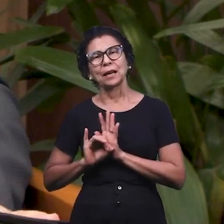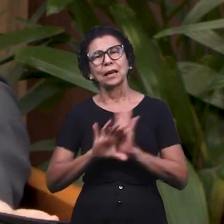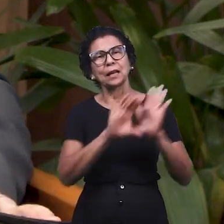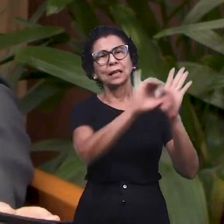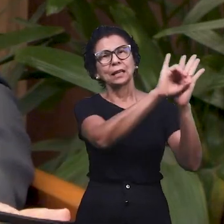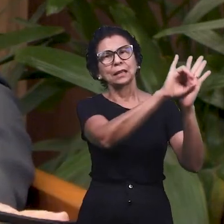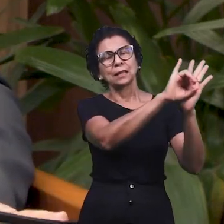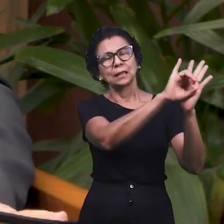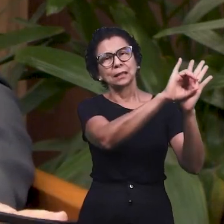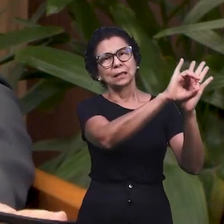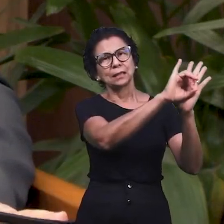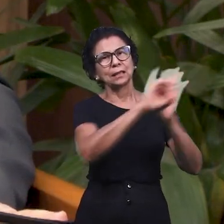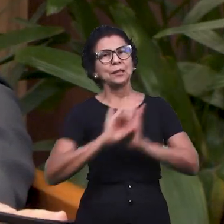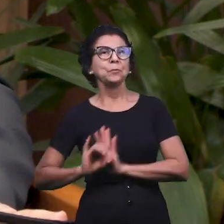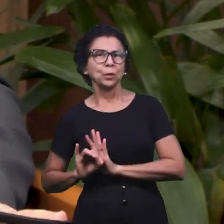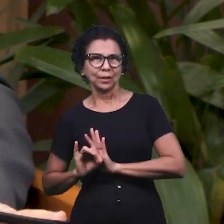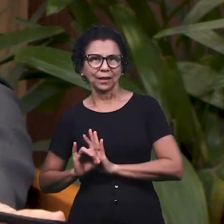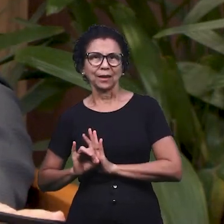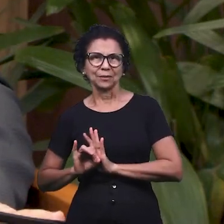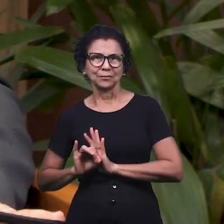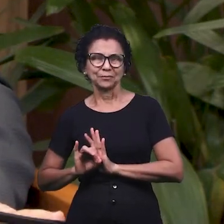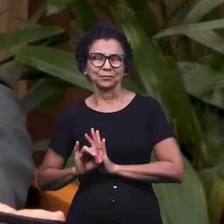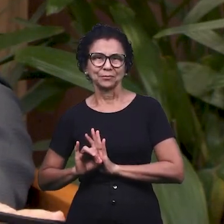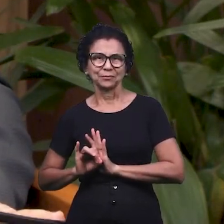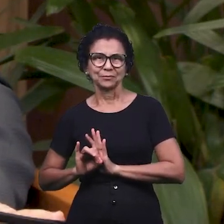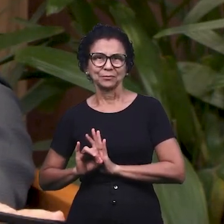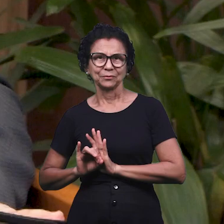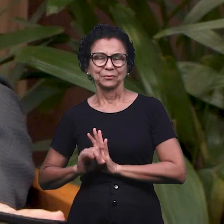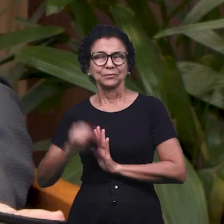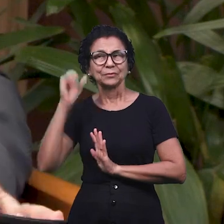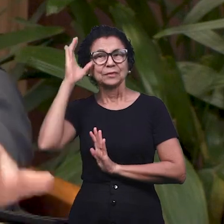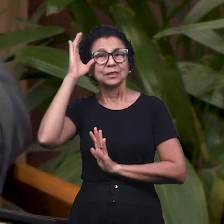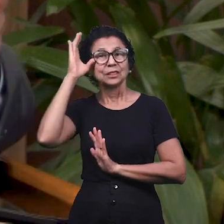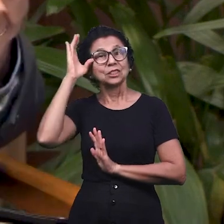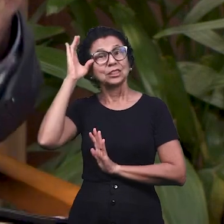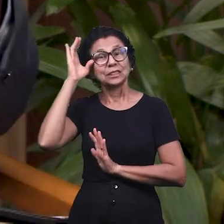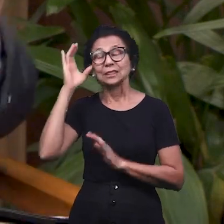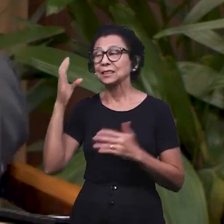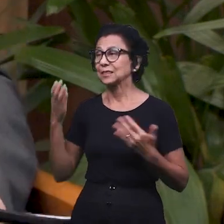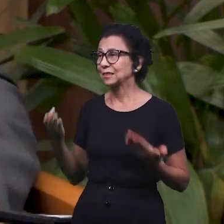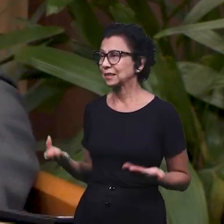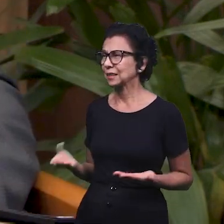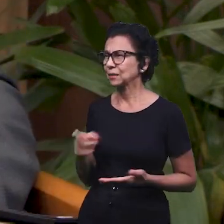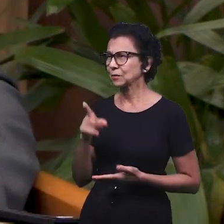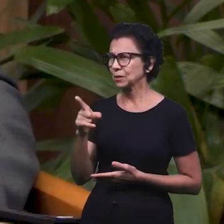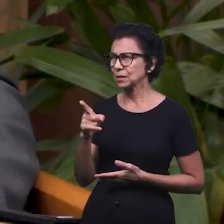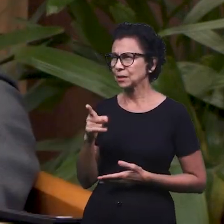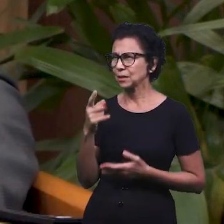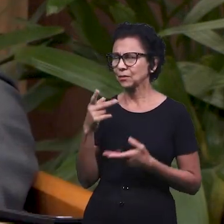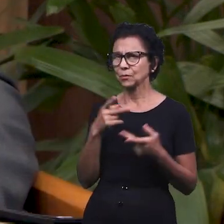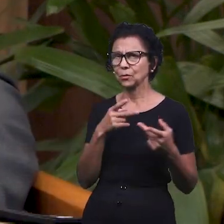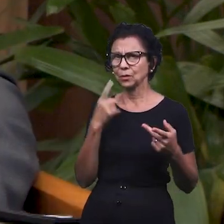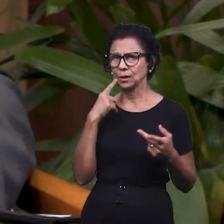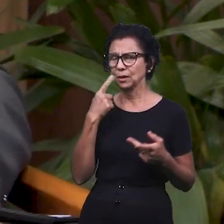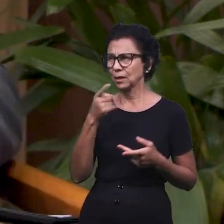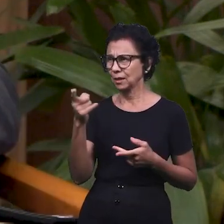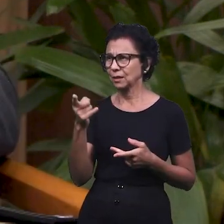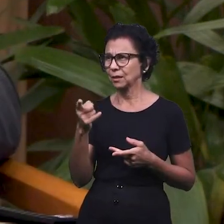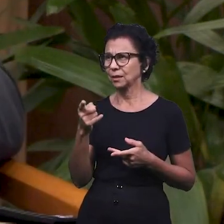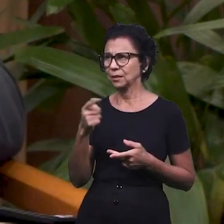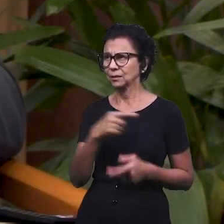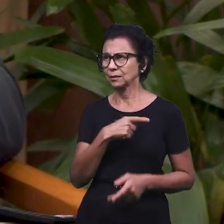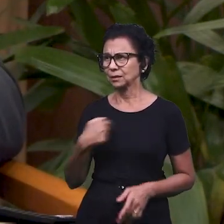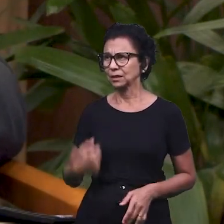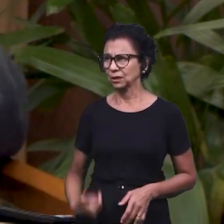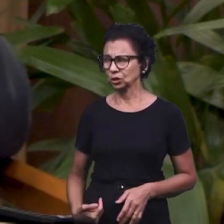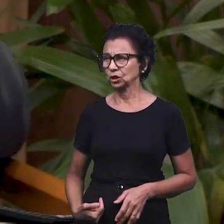volume brasileiro de importação da China é muito grande. Por que, Daniel? Até assim, você que esteve lá recentemente, o Bruno também conhece,